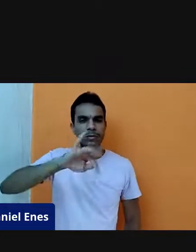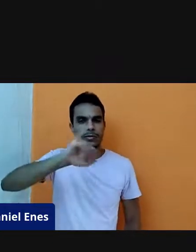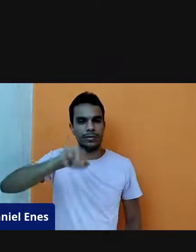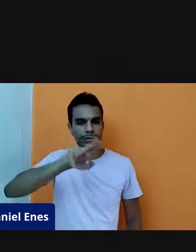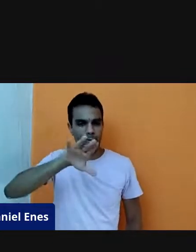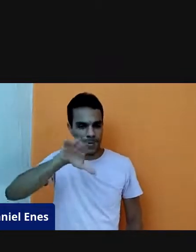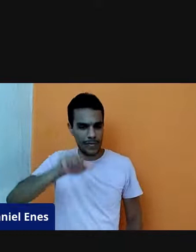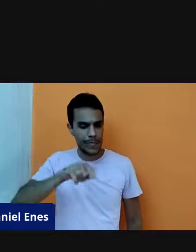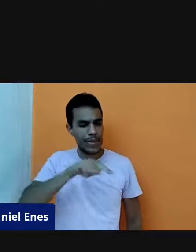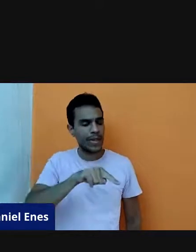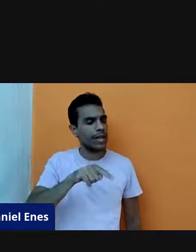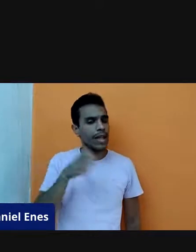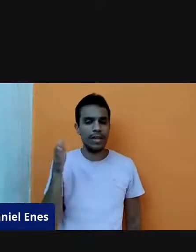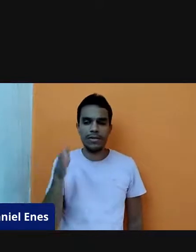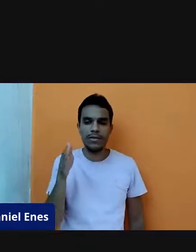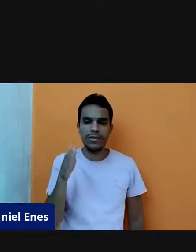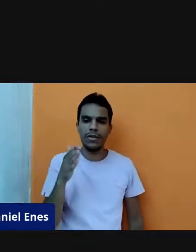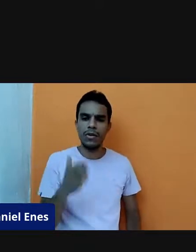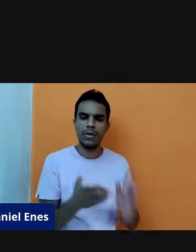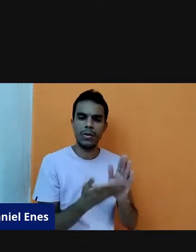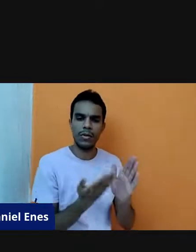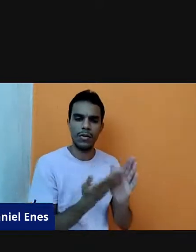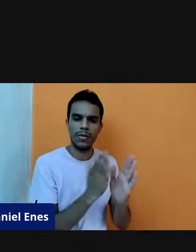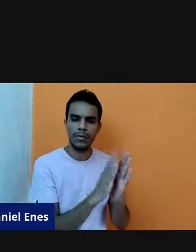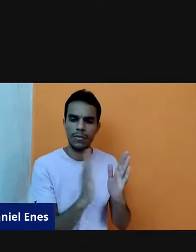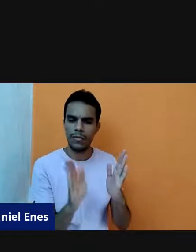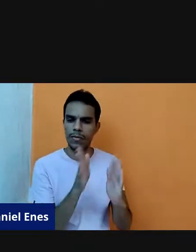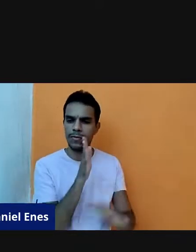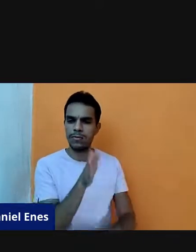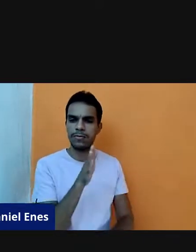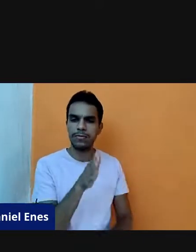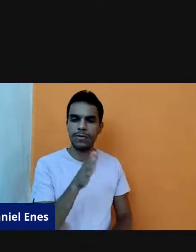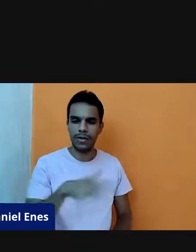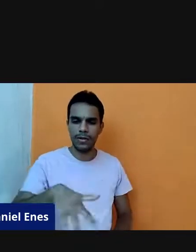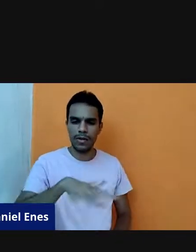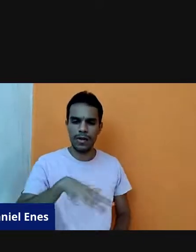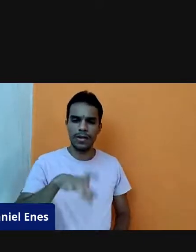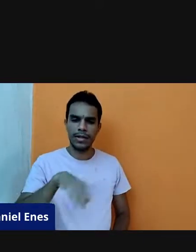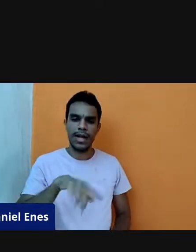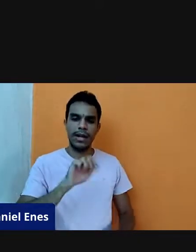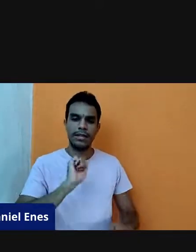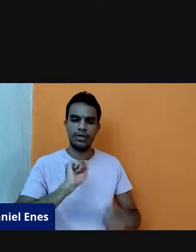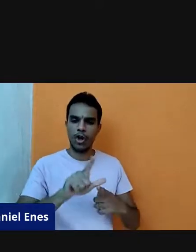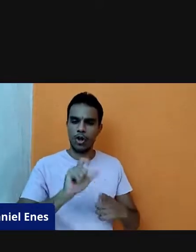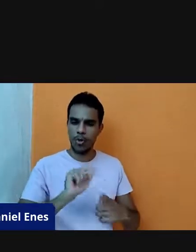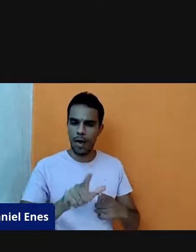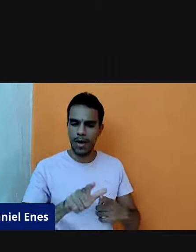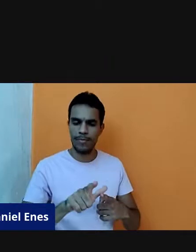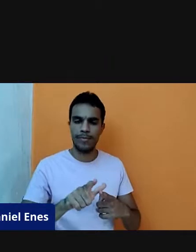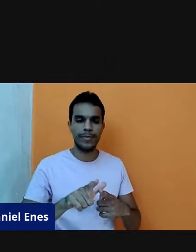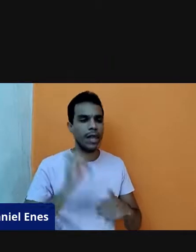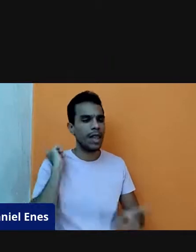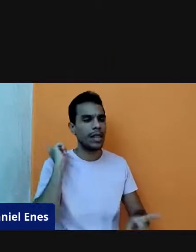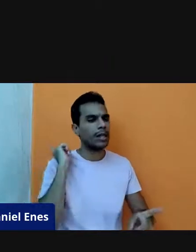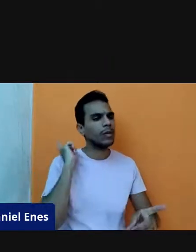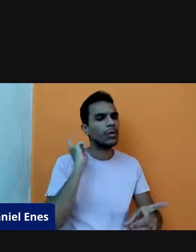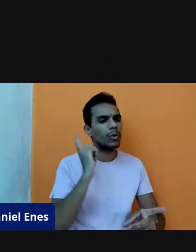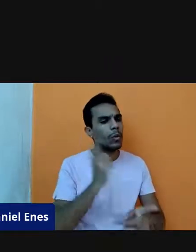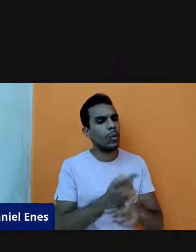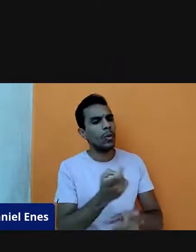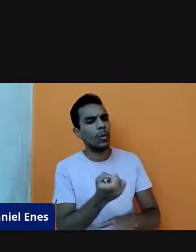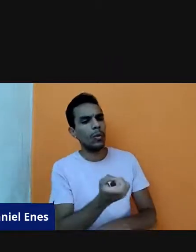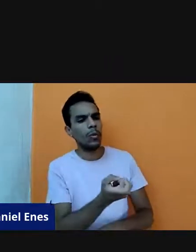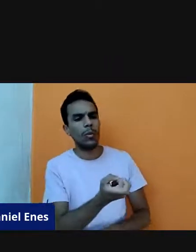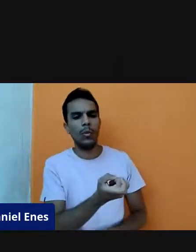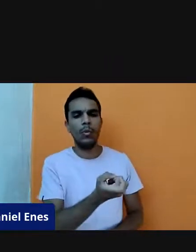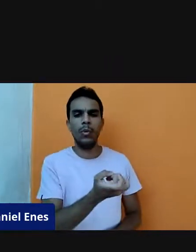passa a frequentar a biblioteca do seu bairro, é uma biblioteca de aluguel, e ela descobre inúmeros títulos,